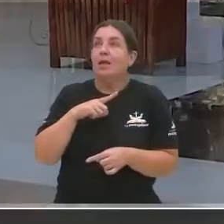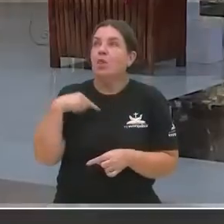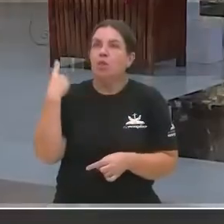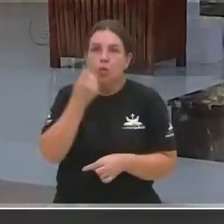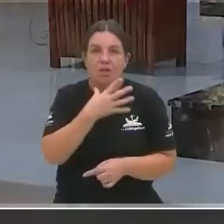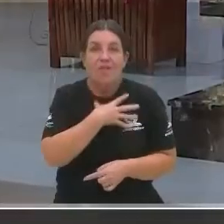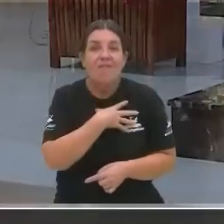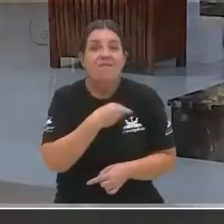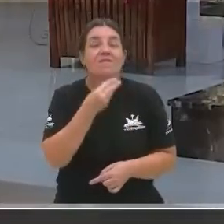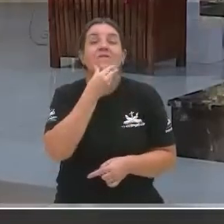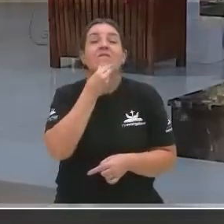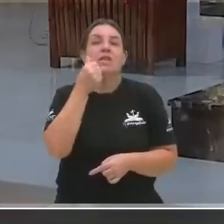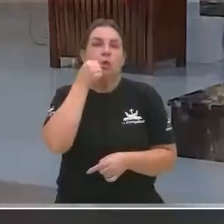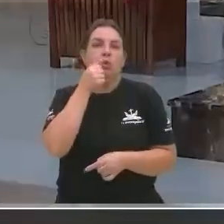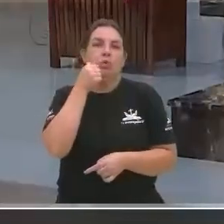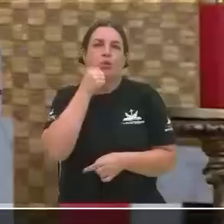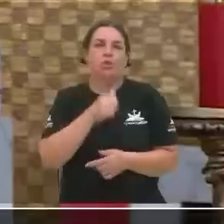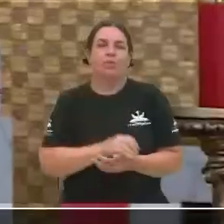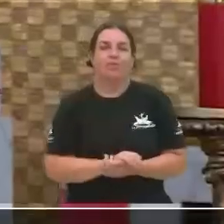filhas